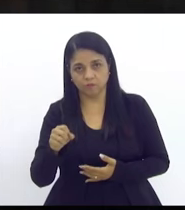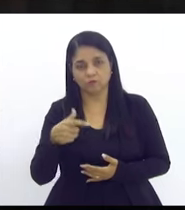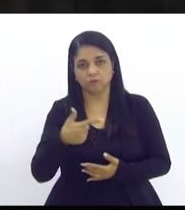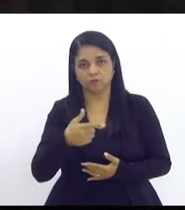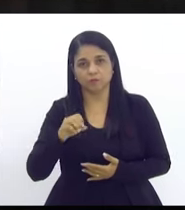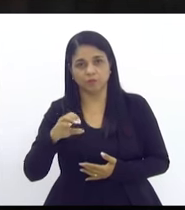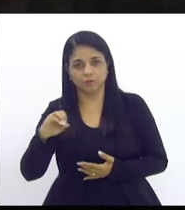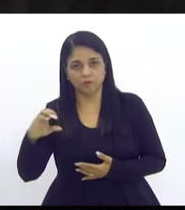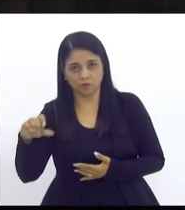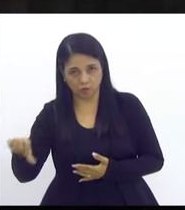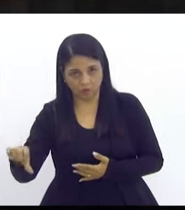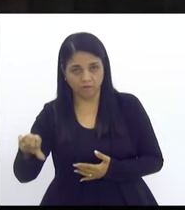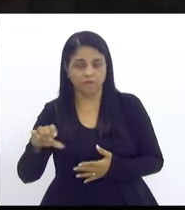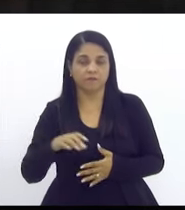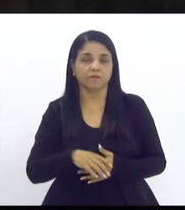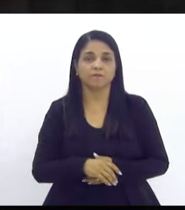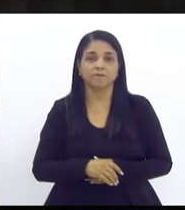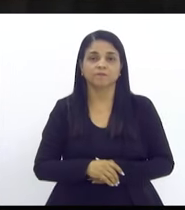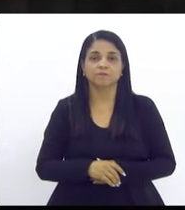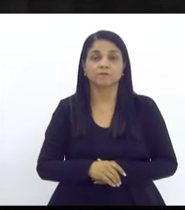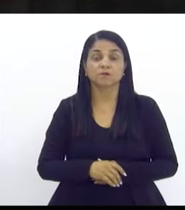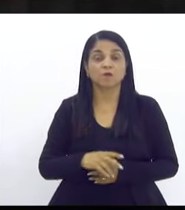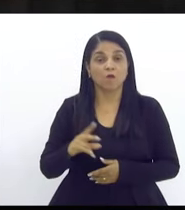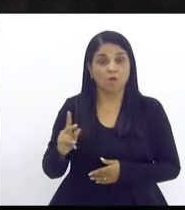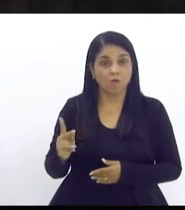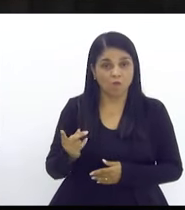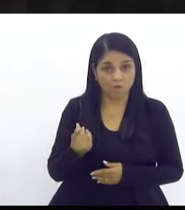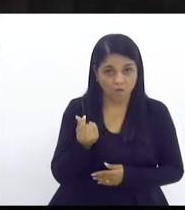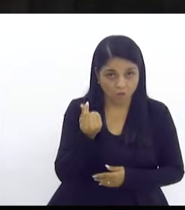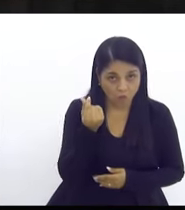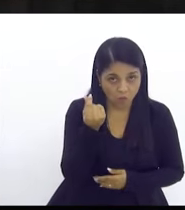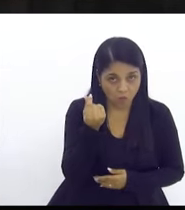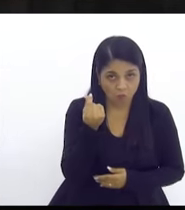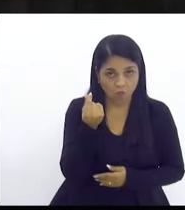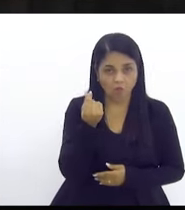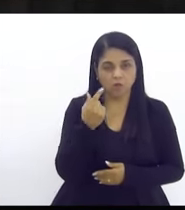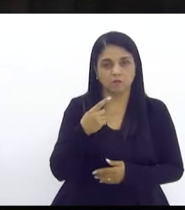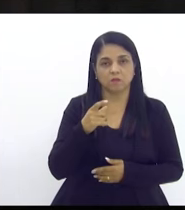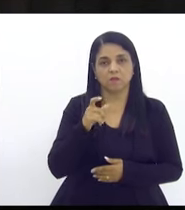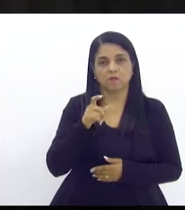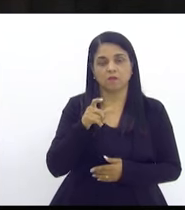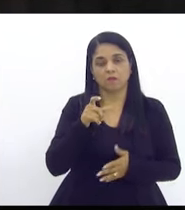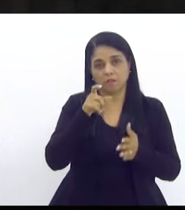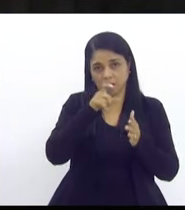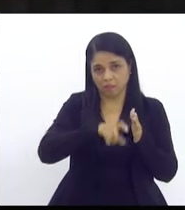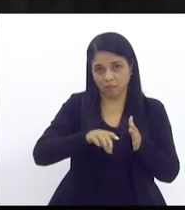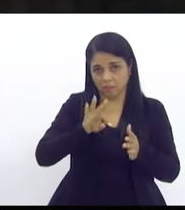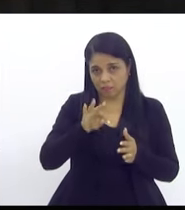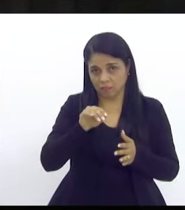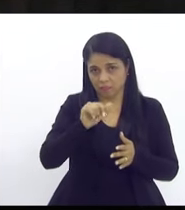técnica. E este valor é absurdo.